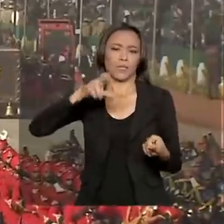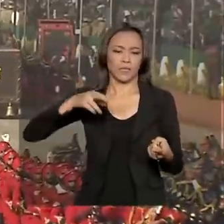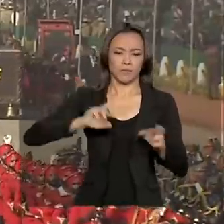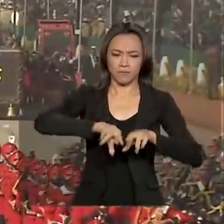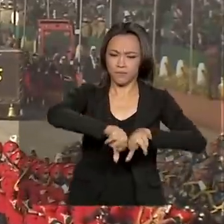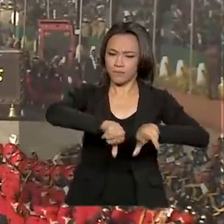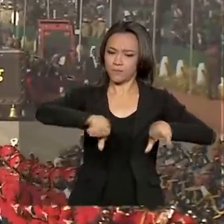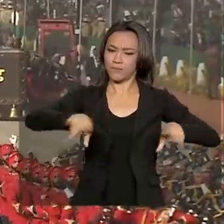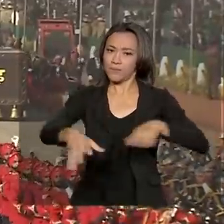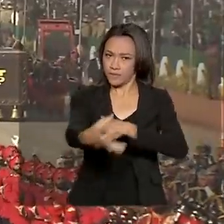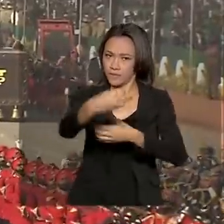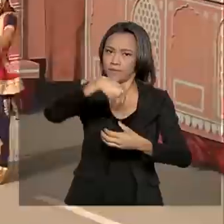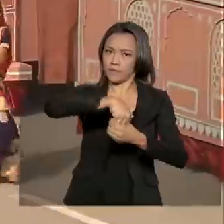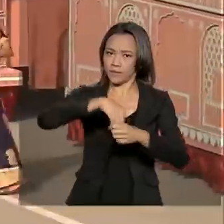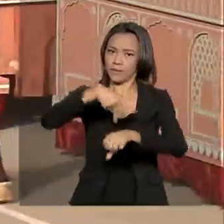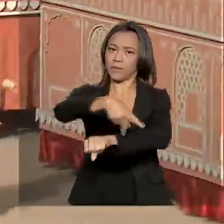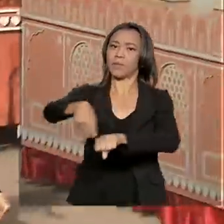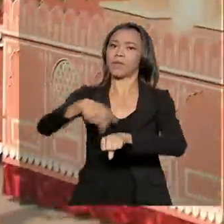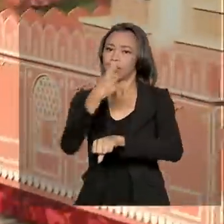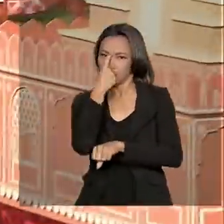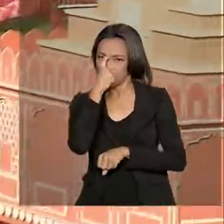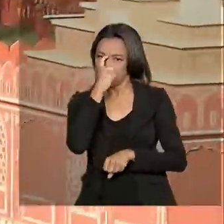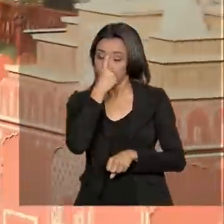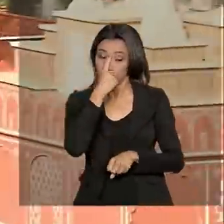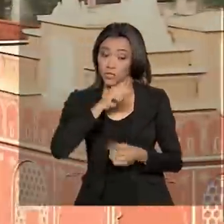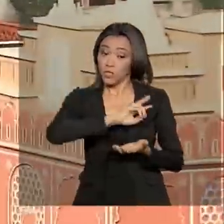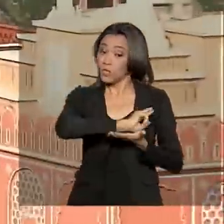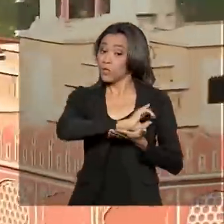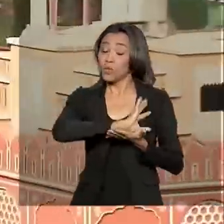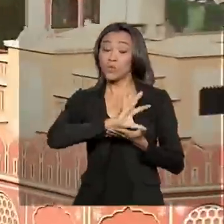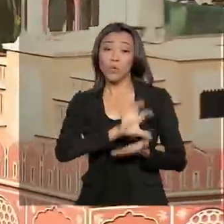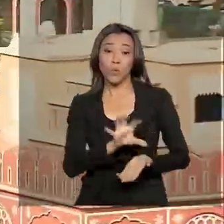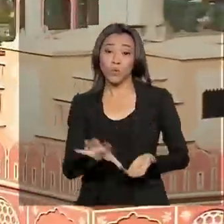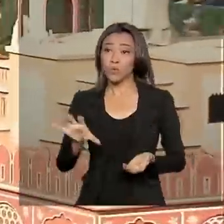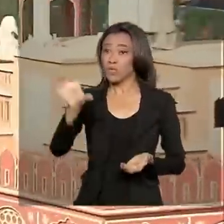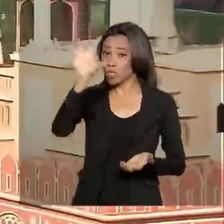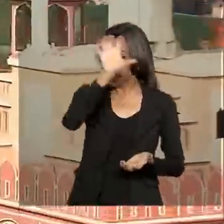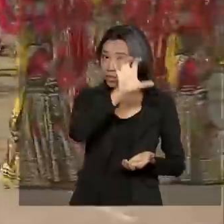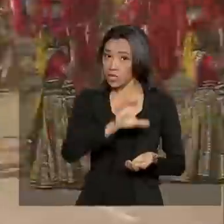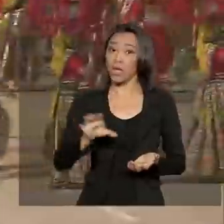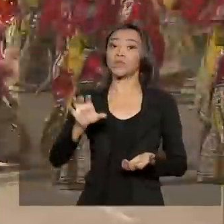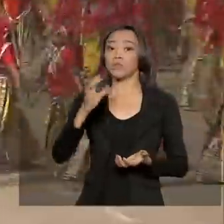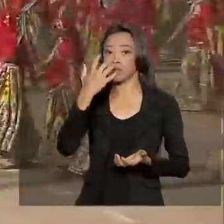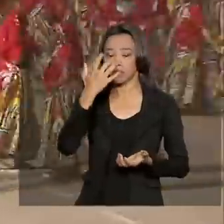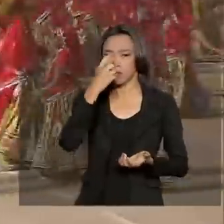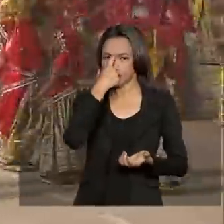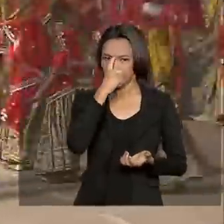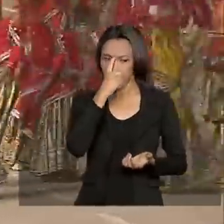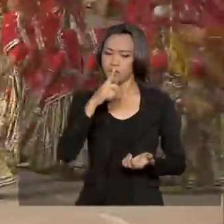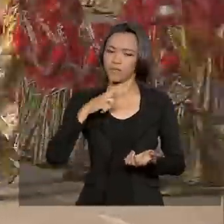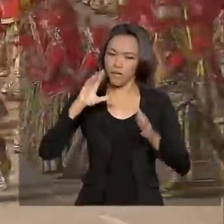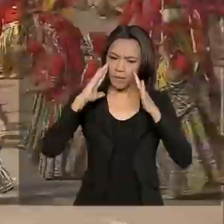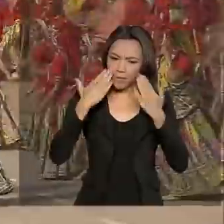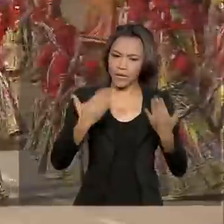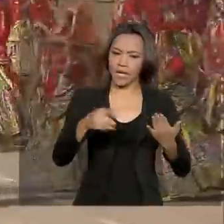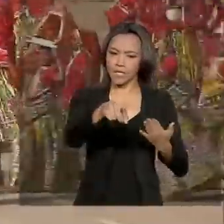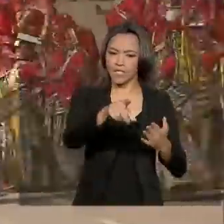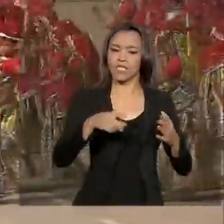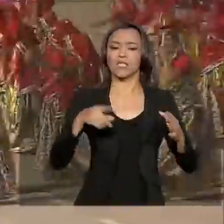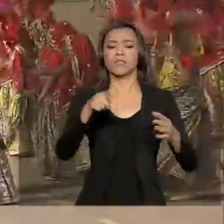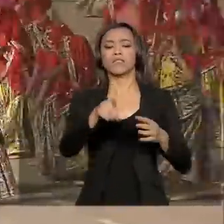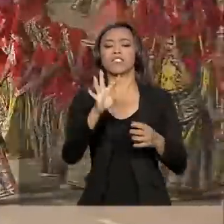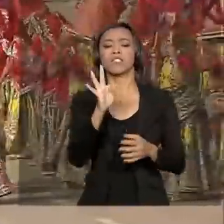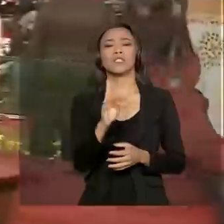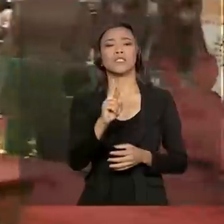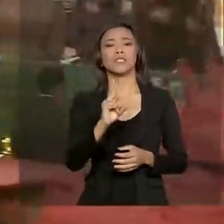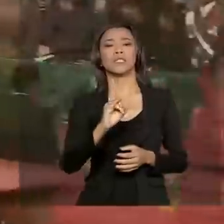entrelaçam na nação indiana. Todos os estados do país são representados, passando por regiões tribais, de norte